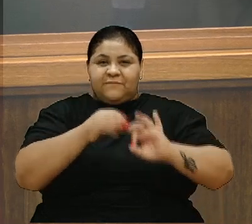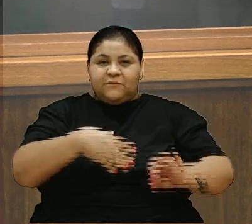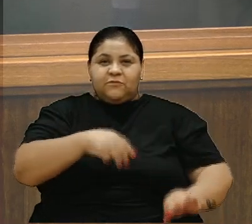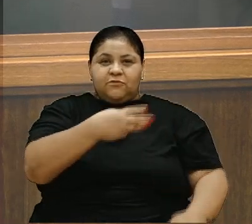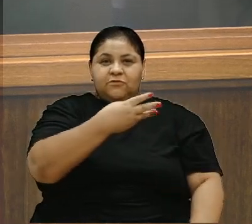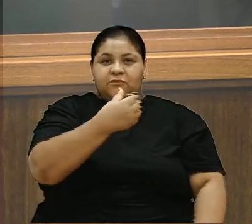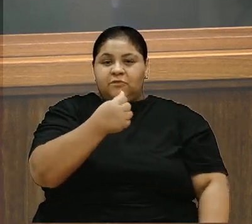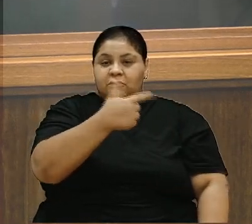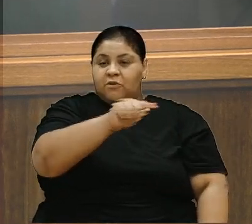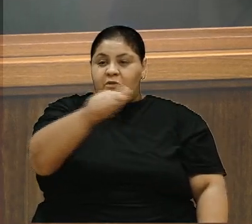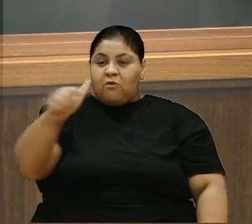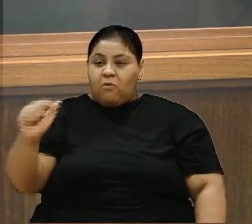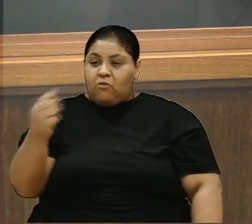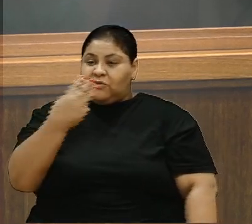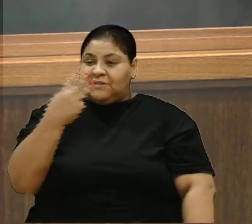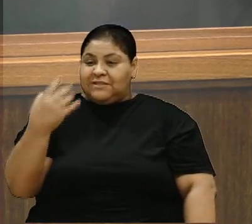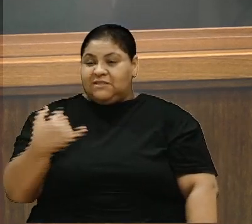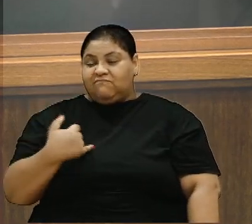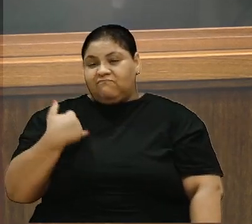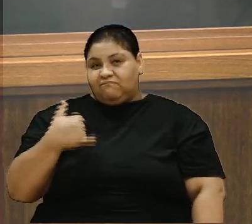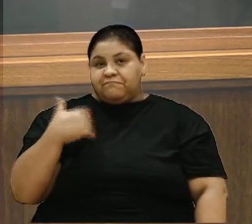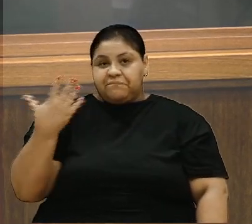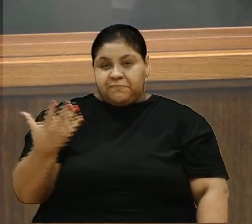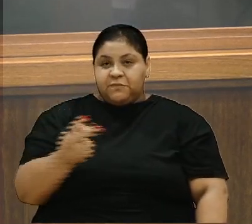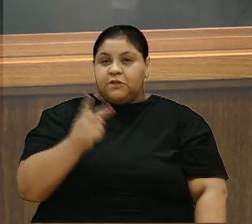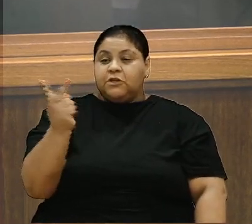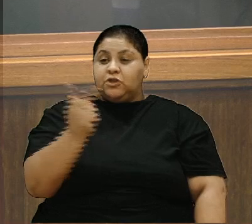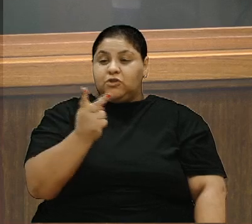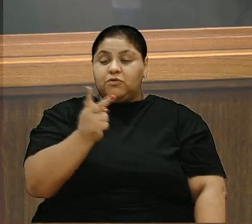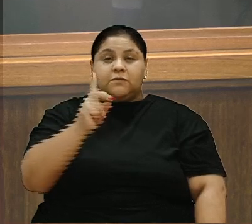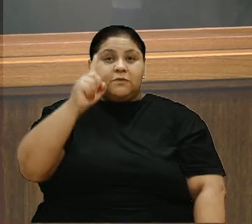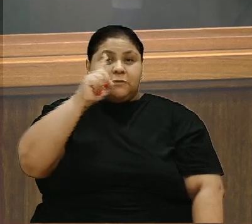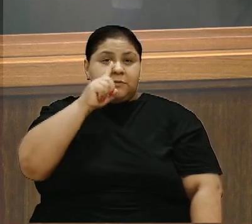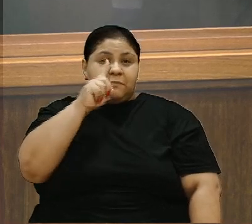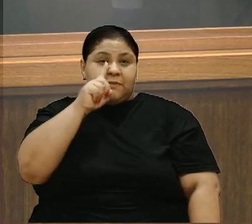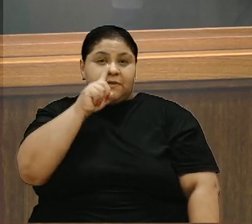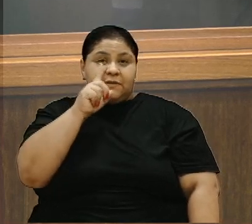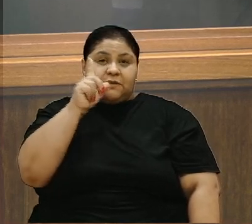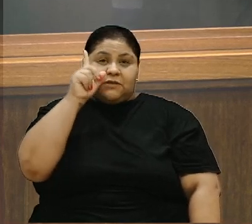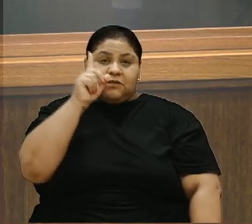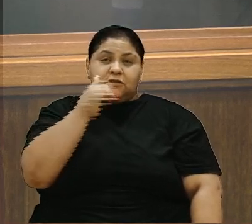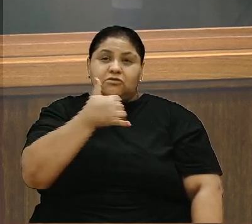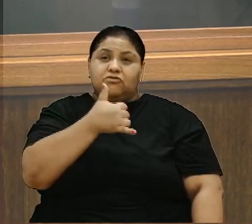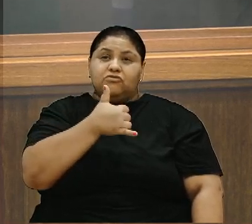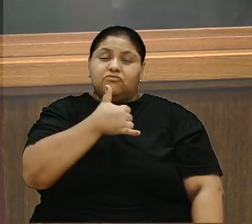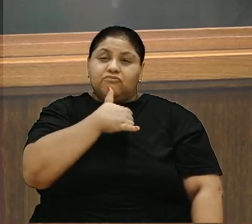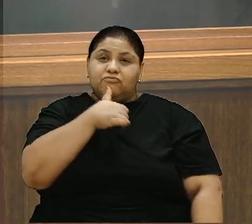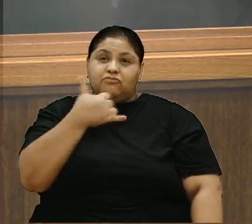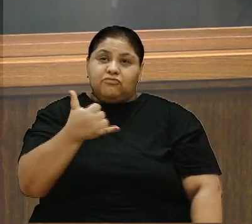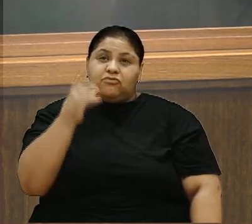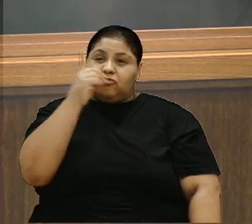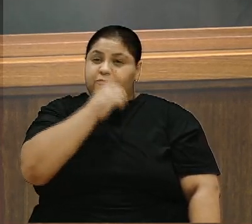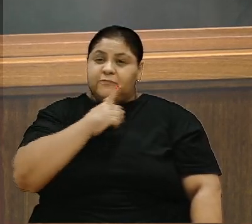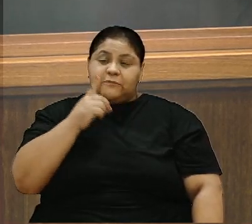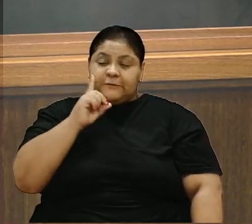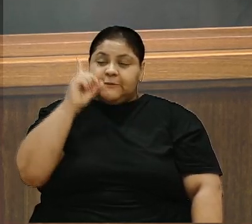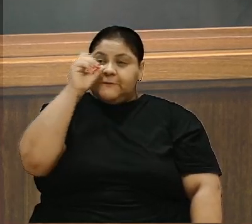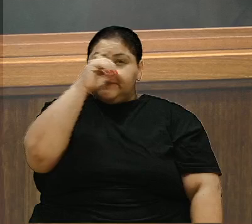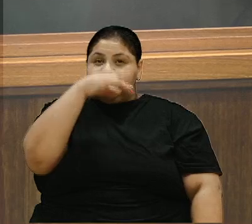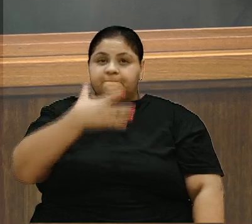36, o outro de 33 anos. Então, são duas mães enlutadas. Foi um domingo particularmente